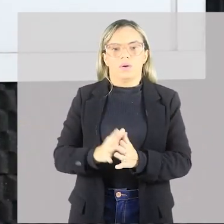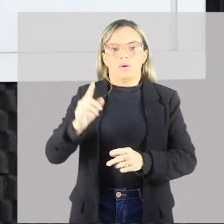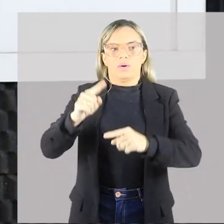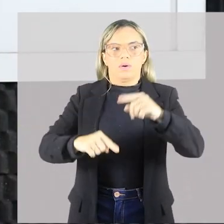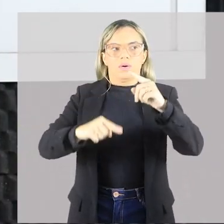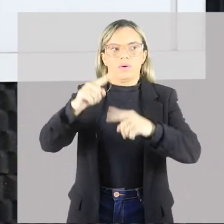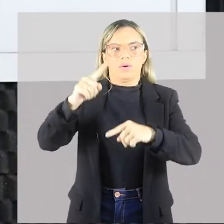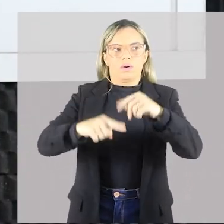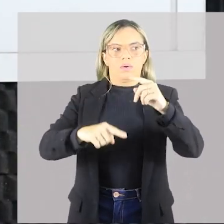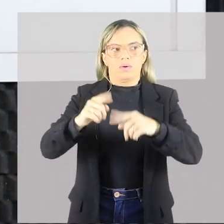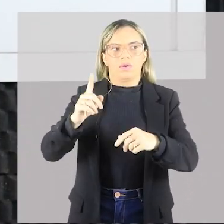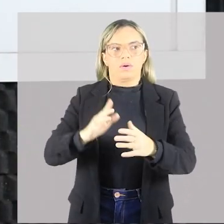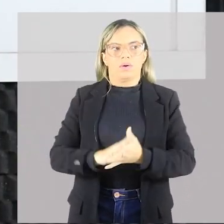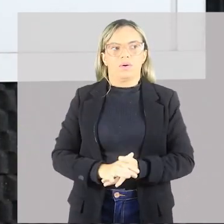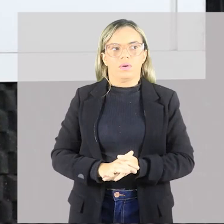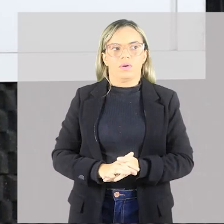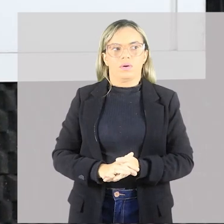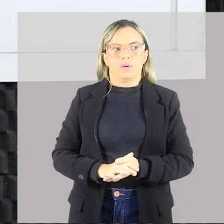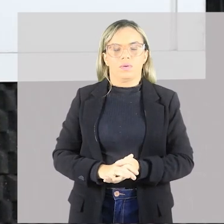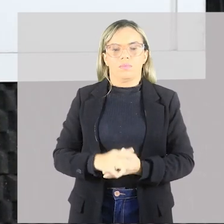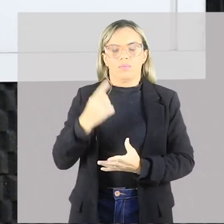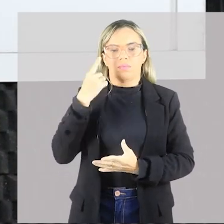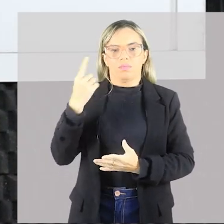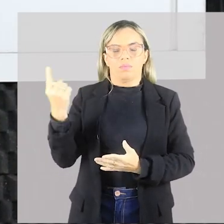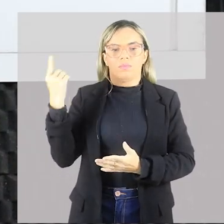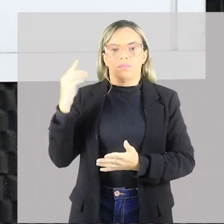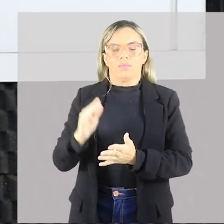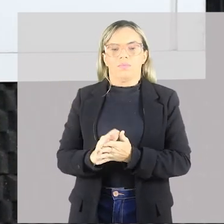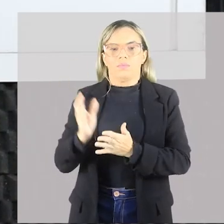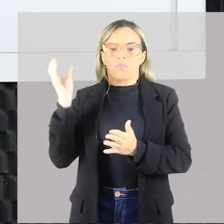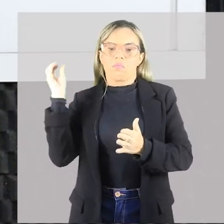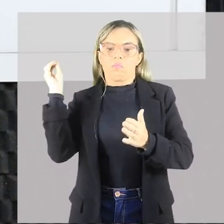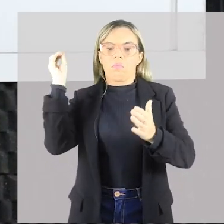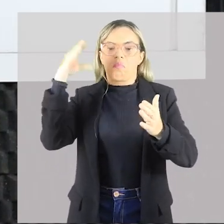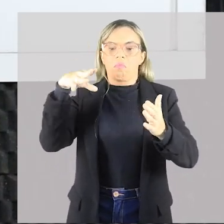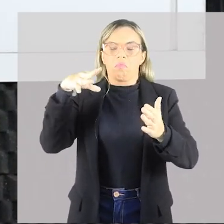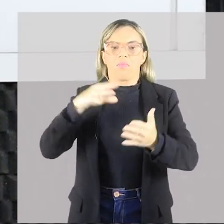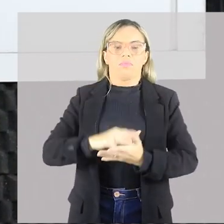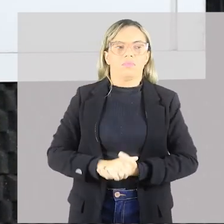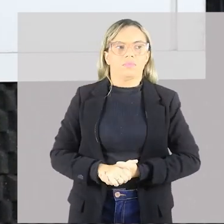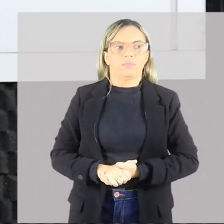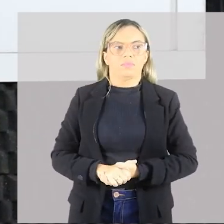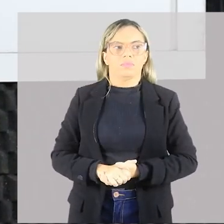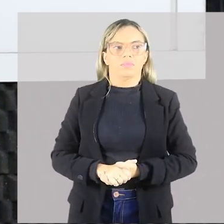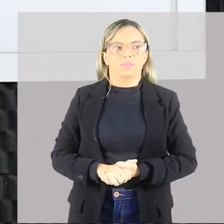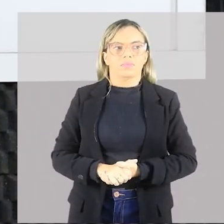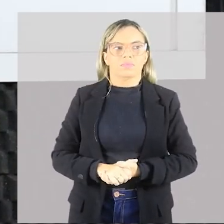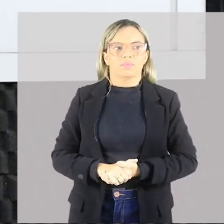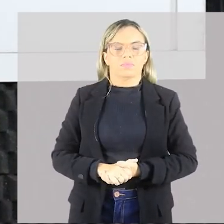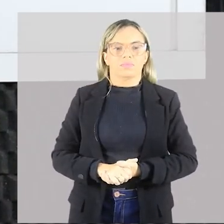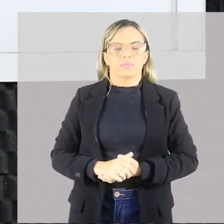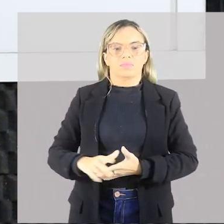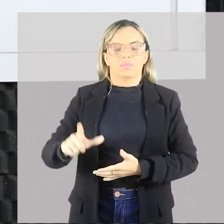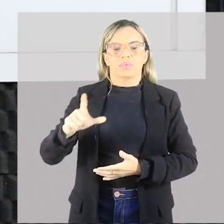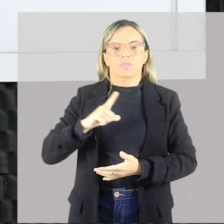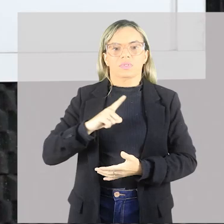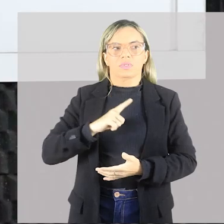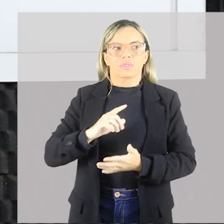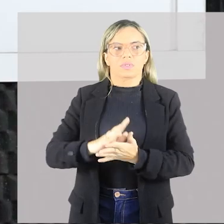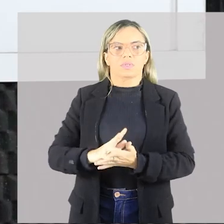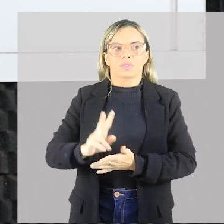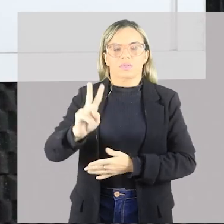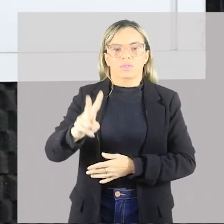jogar aqui, ó, dentro desse tanque aqui, ele vai jogar um objeto, e esse objeto tem